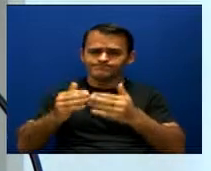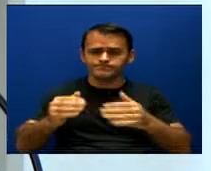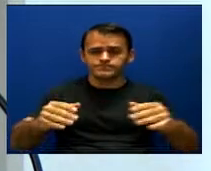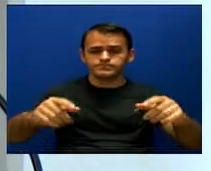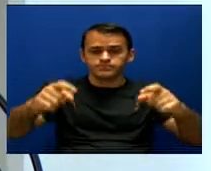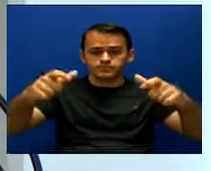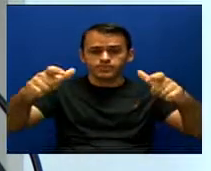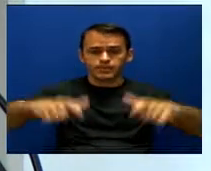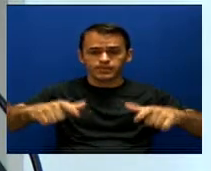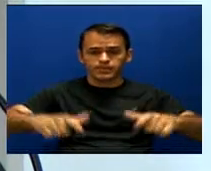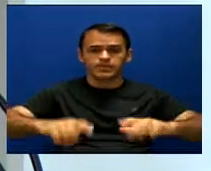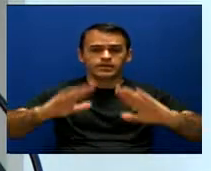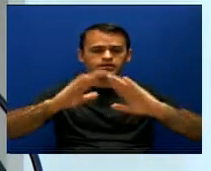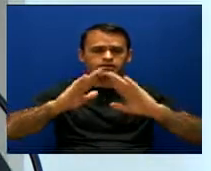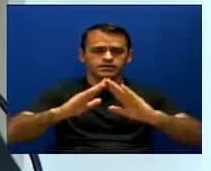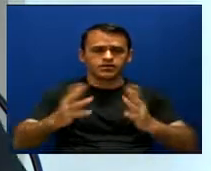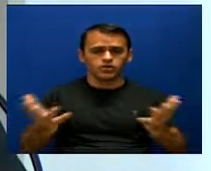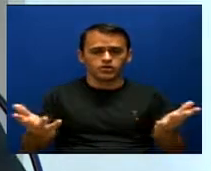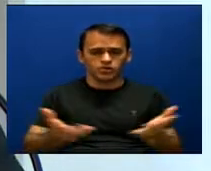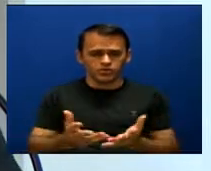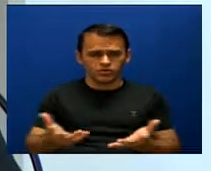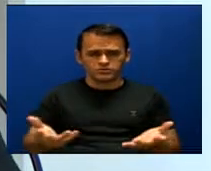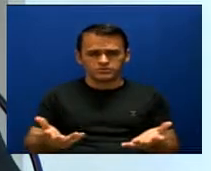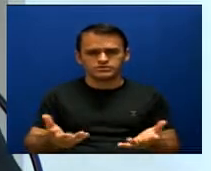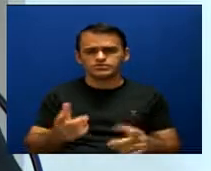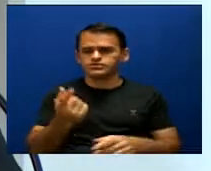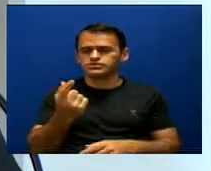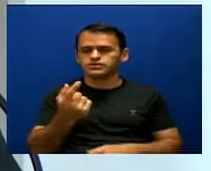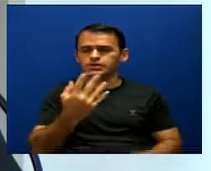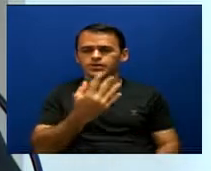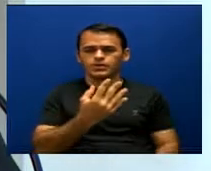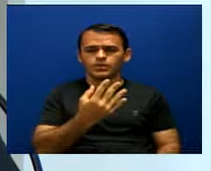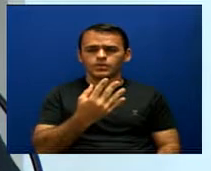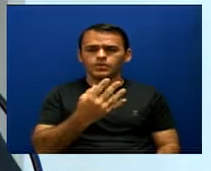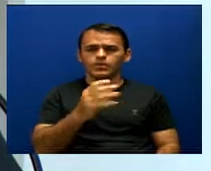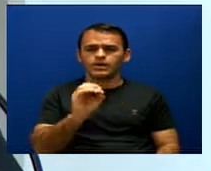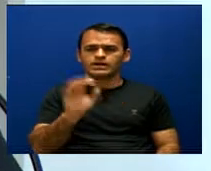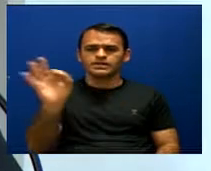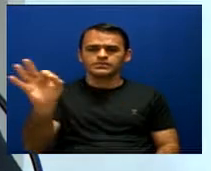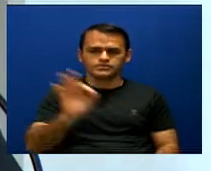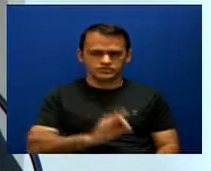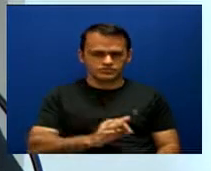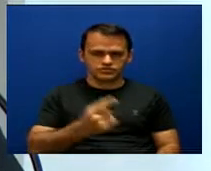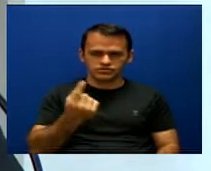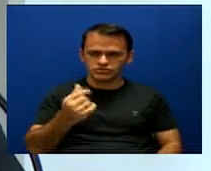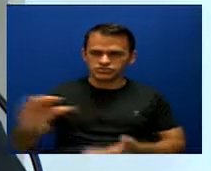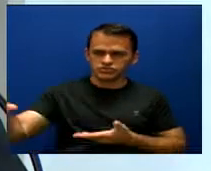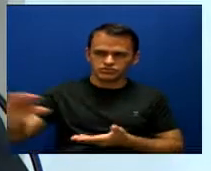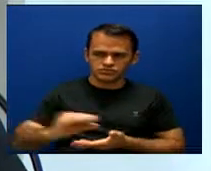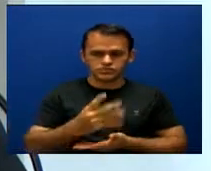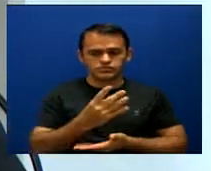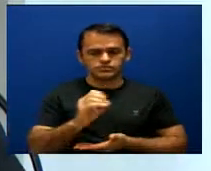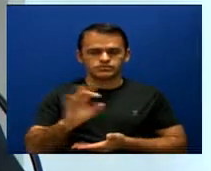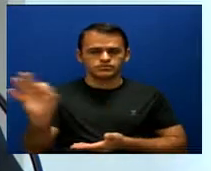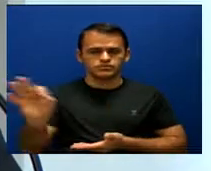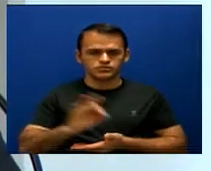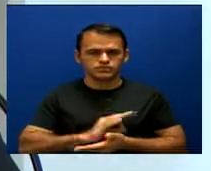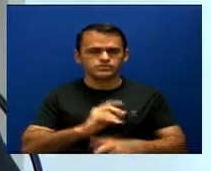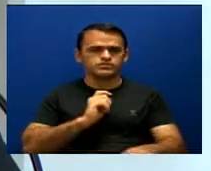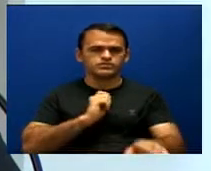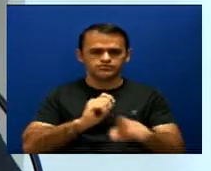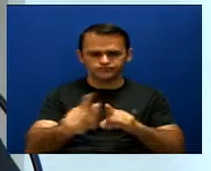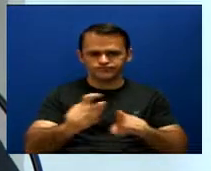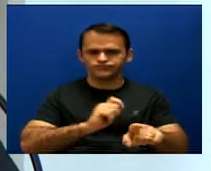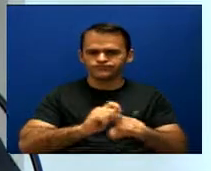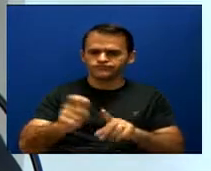da associação, porque hoje nós pagamos e nós desembolsamos 40% da nossa receita para fazer frente a